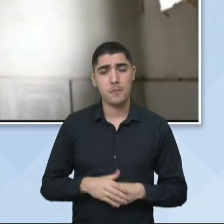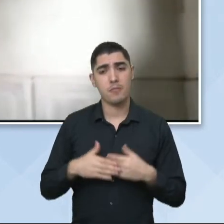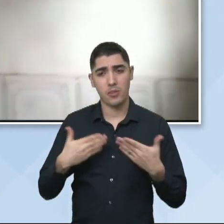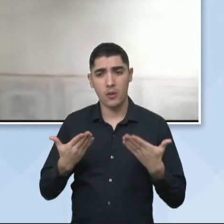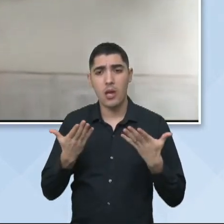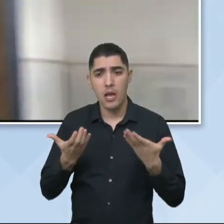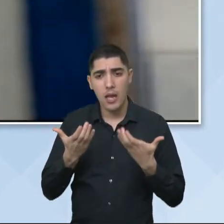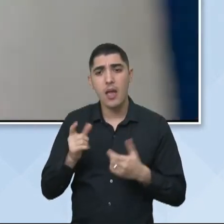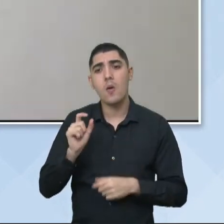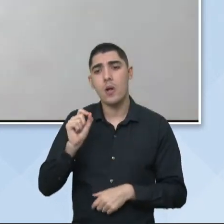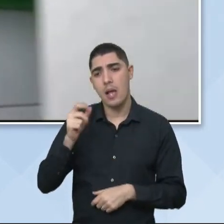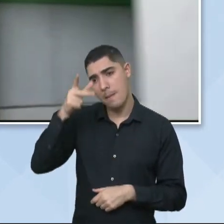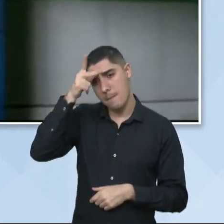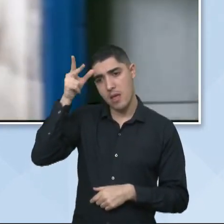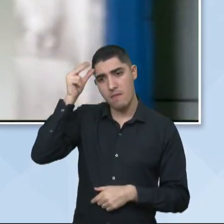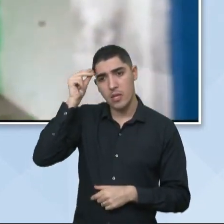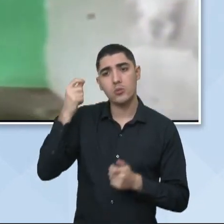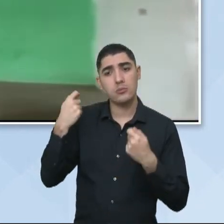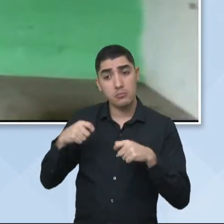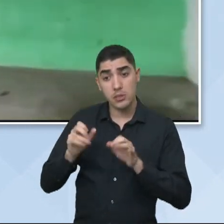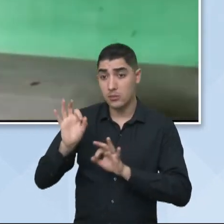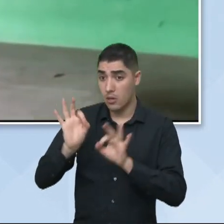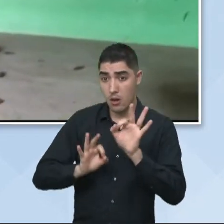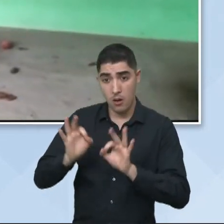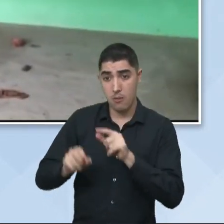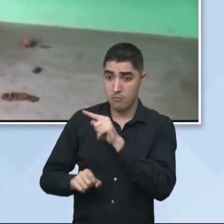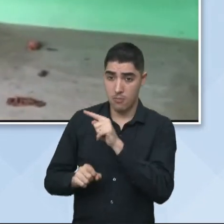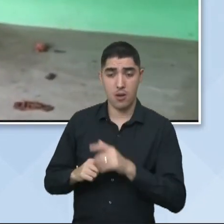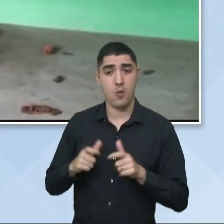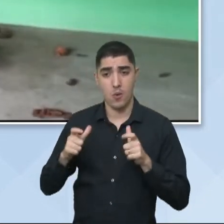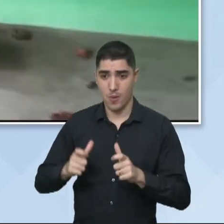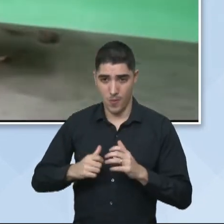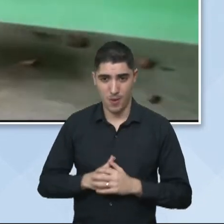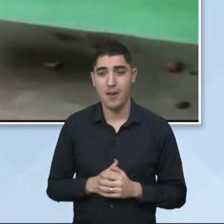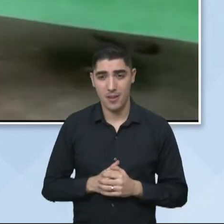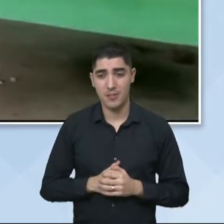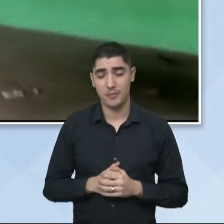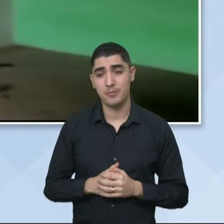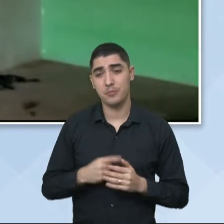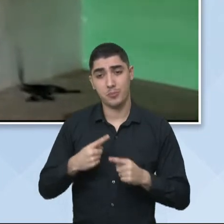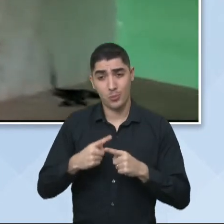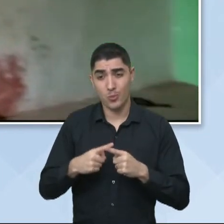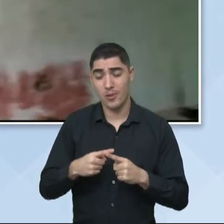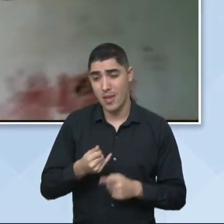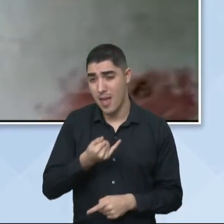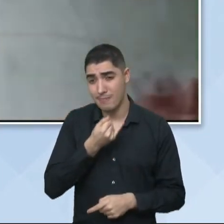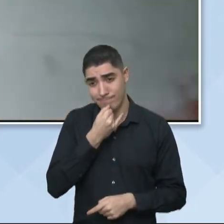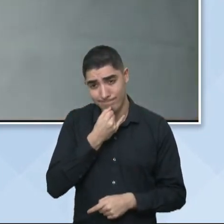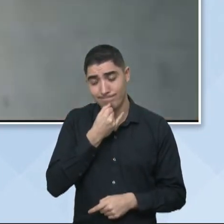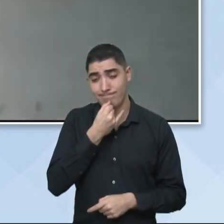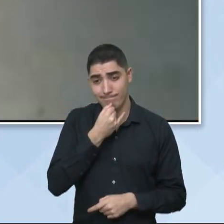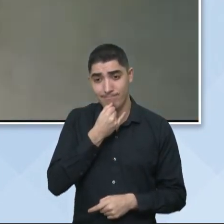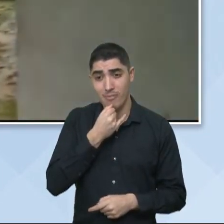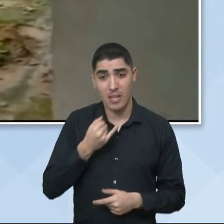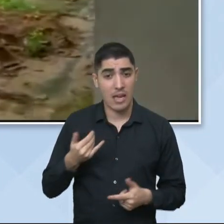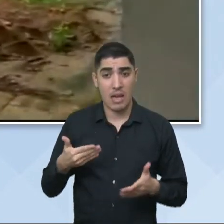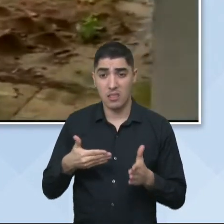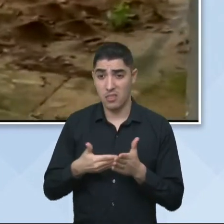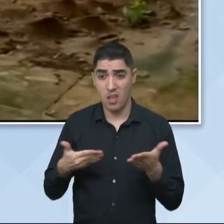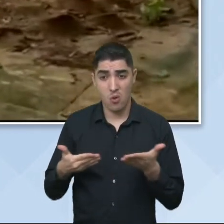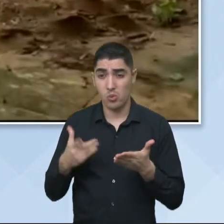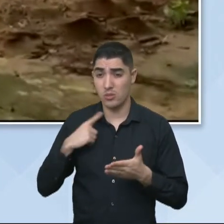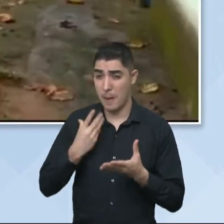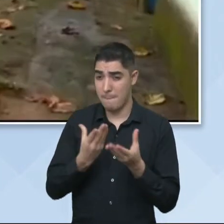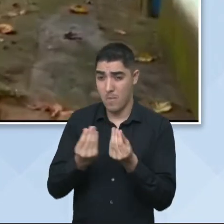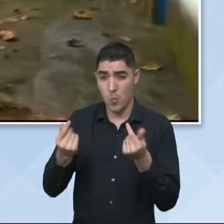a prefeitura desse uma destinação para esse local, porque, infelizmente, está dando muito transtorno